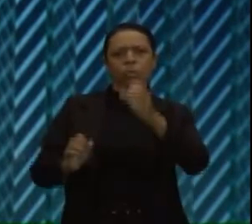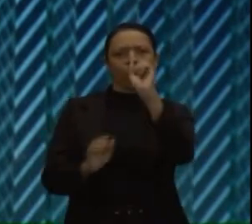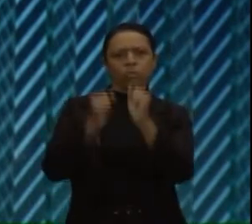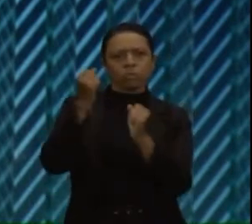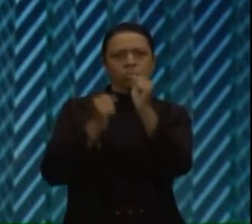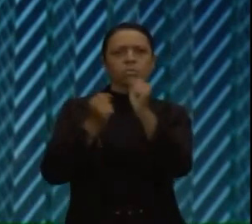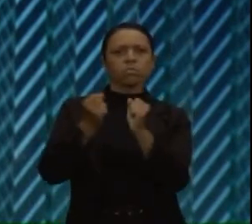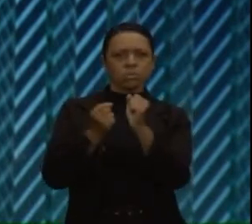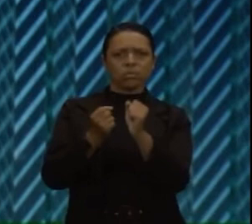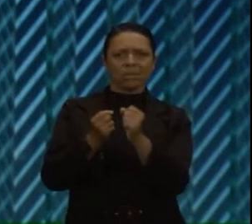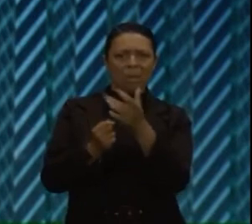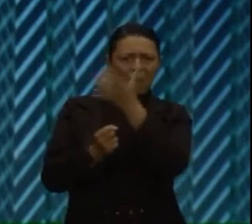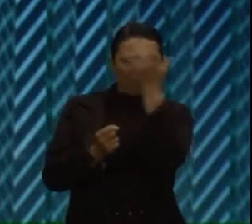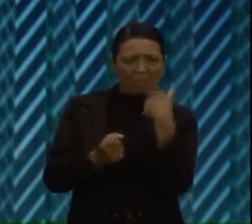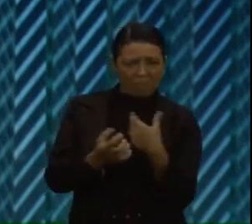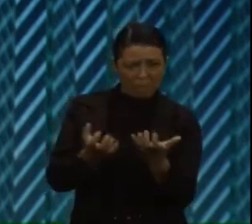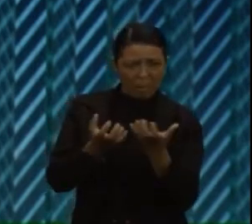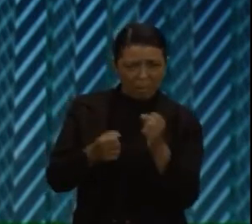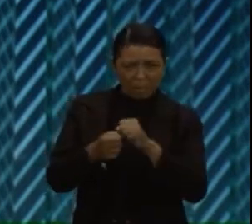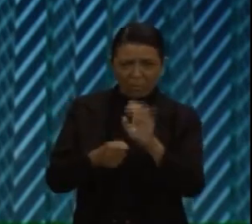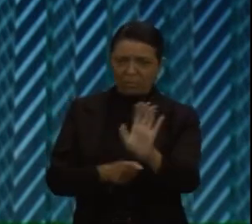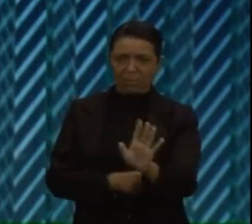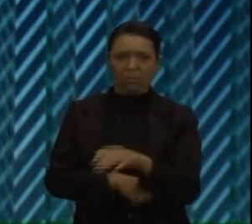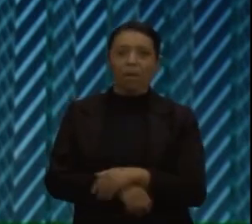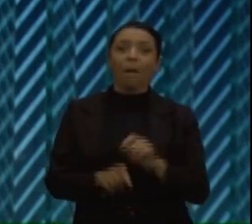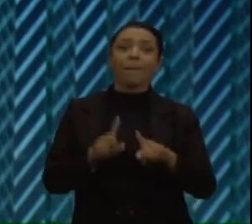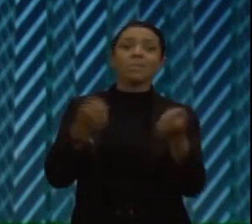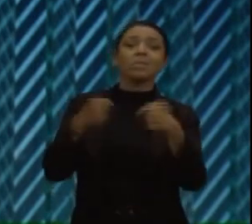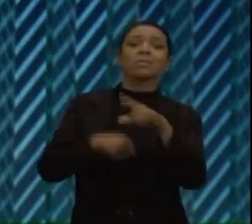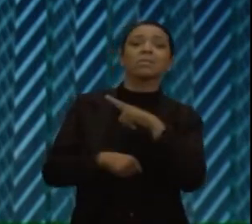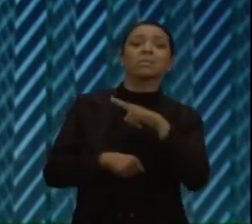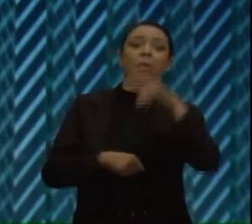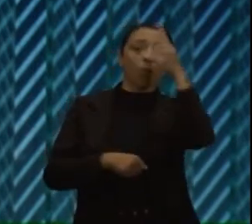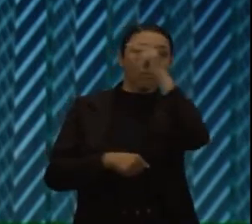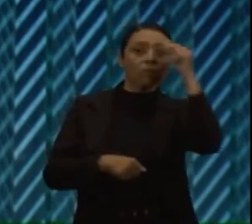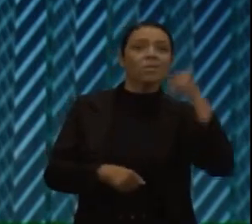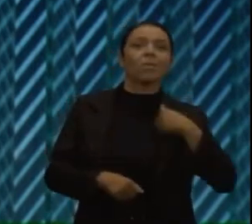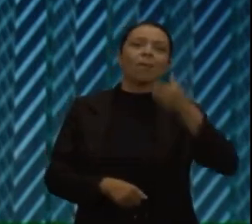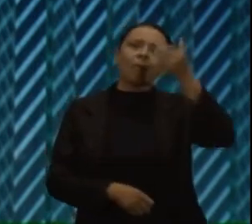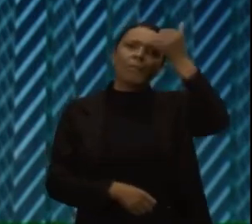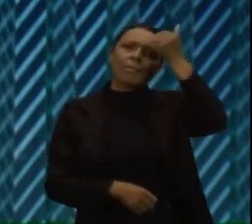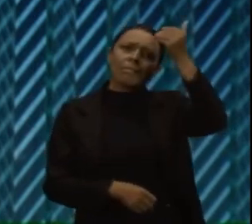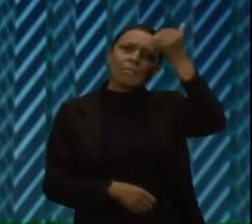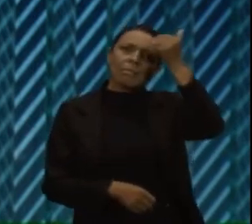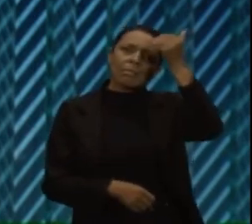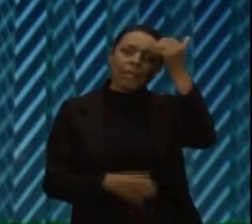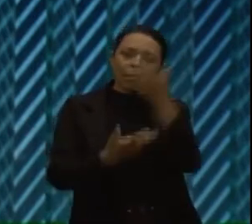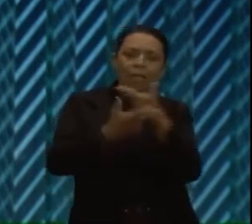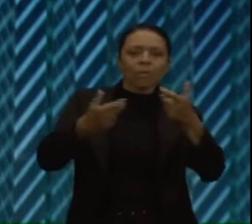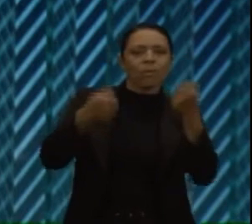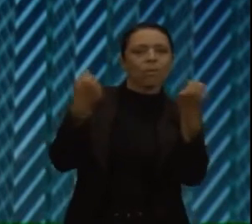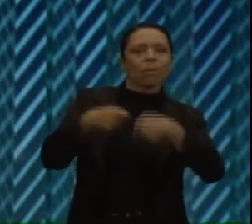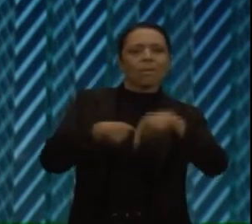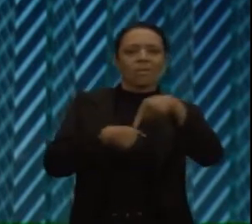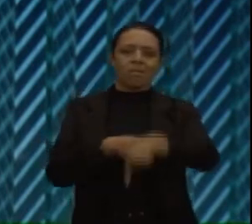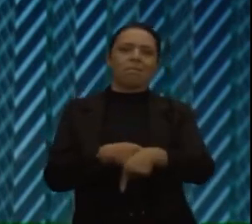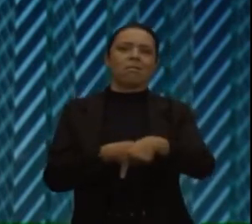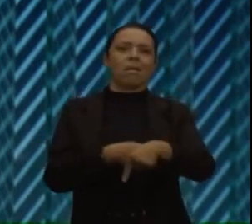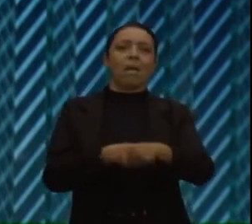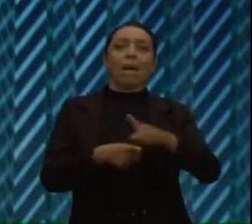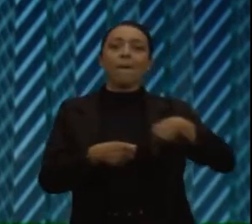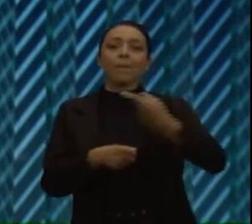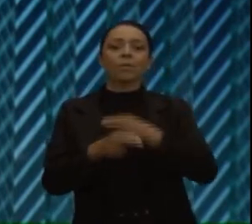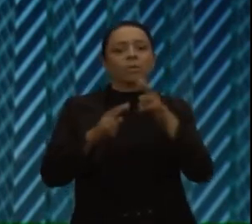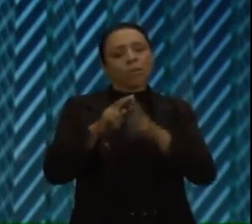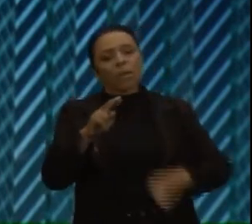mas para que a cidade volta a se envolver é preciso que haja um prefeito que entenda quais são essas necessidades a gente tem que recuperar a nossa logística